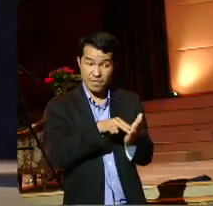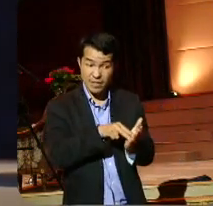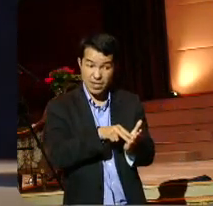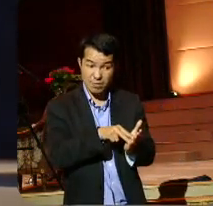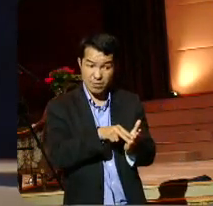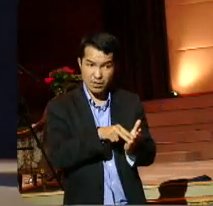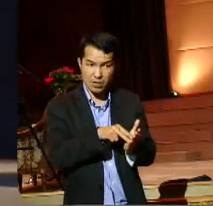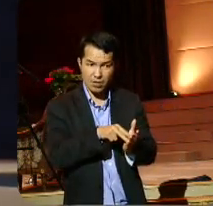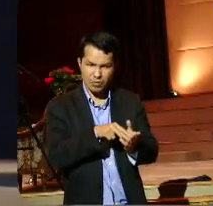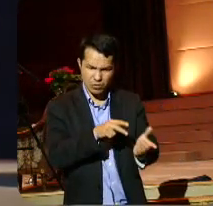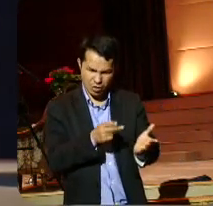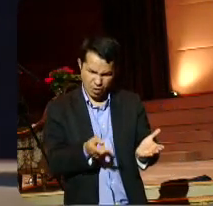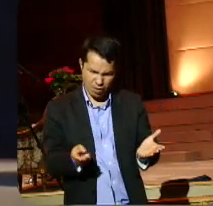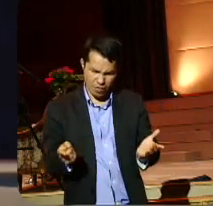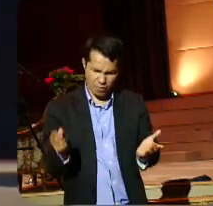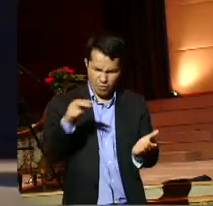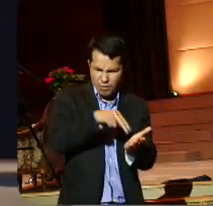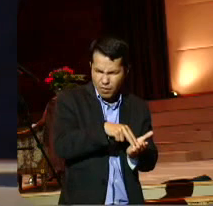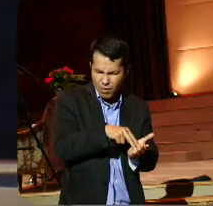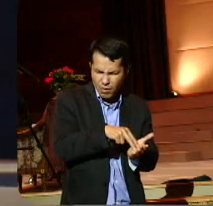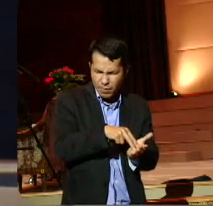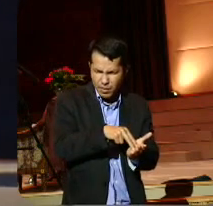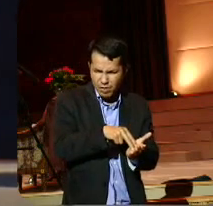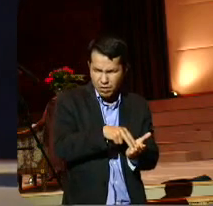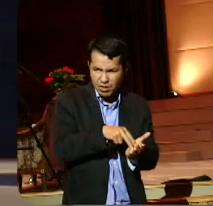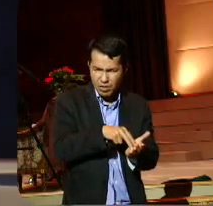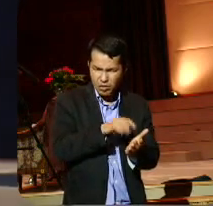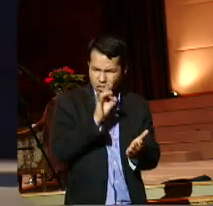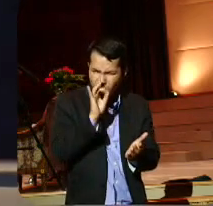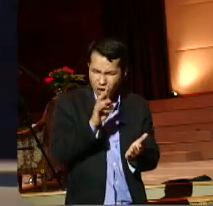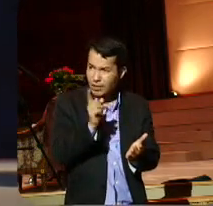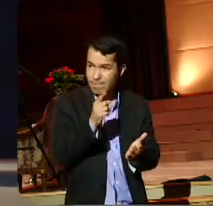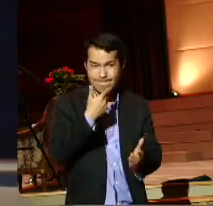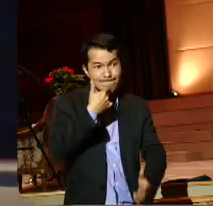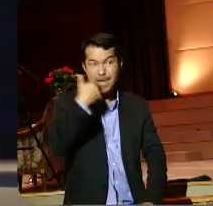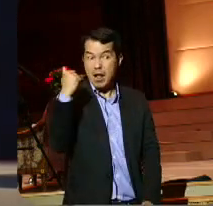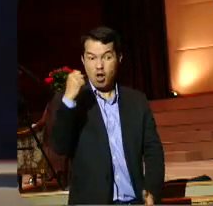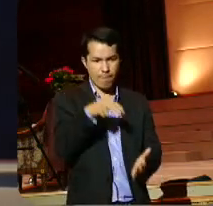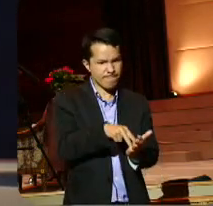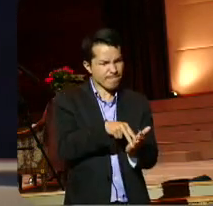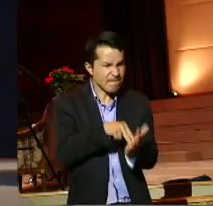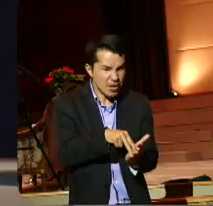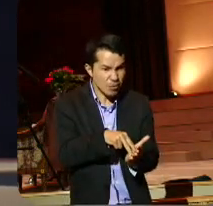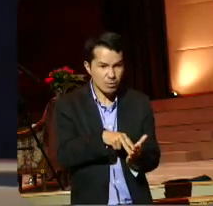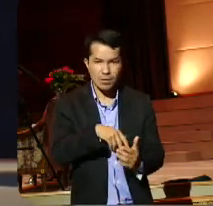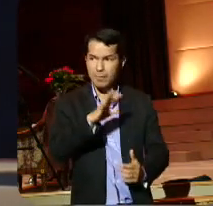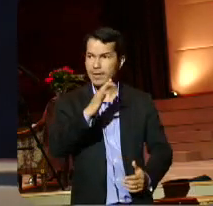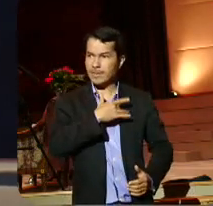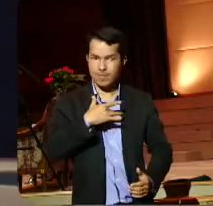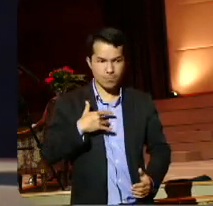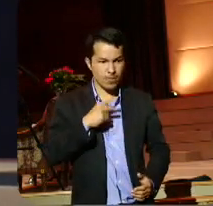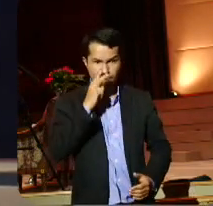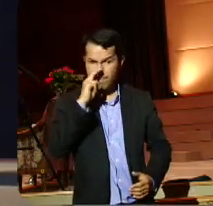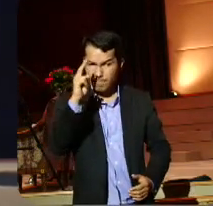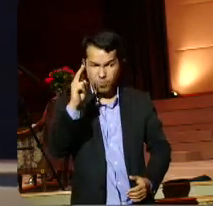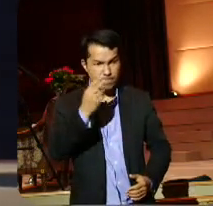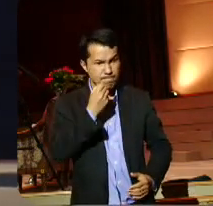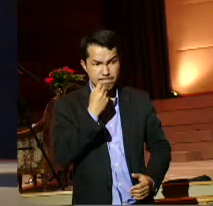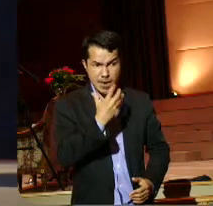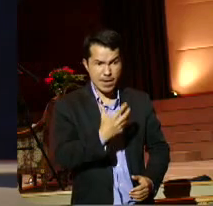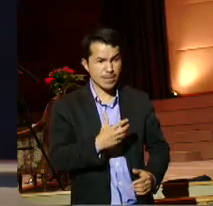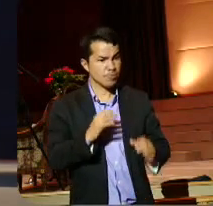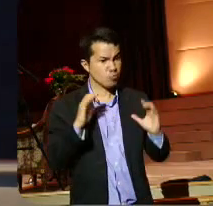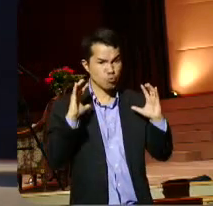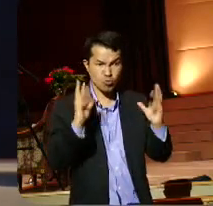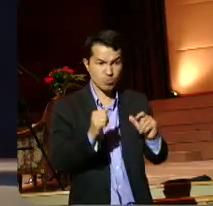E eu fiquei pensando na nossa vida. Quando o Espírito Santo de Deus entra, não é? Isso já